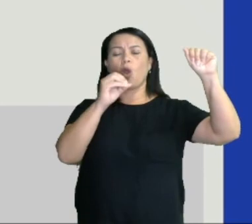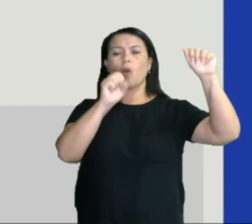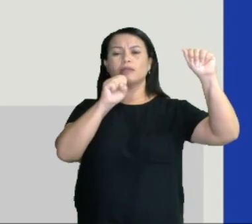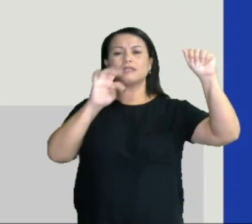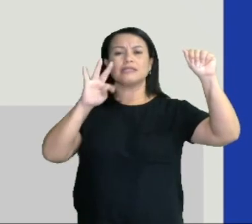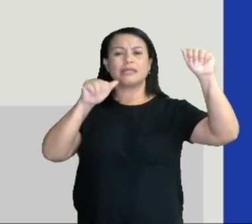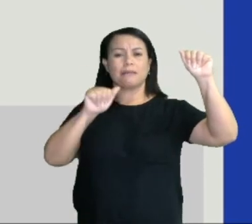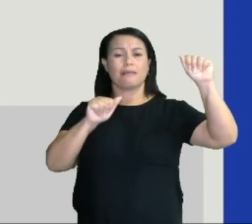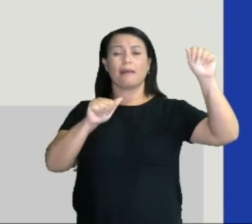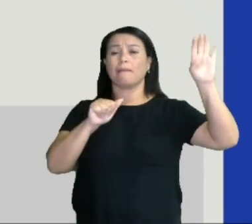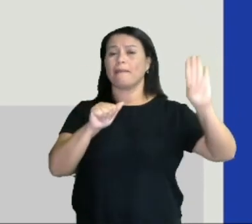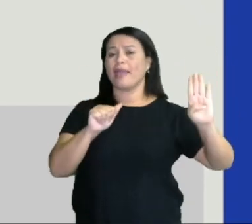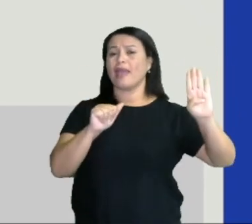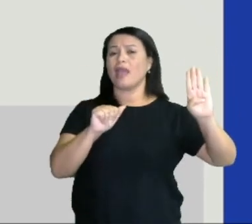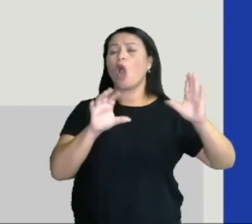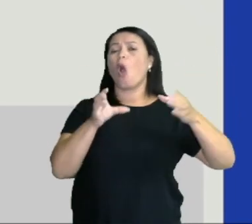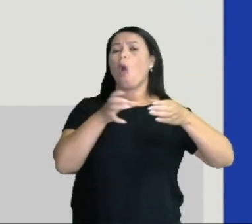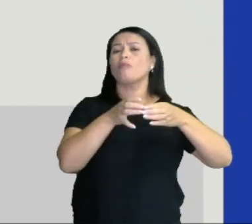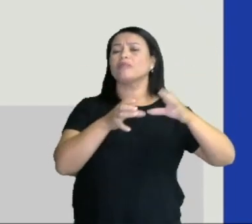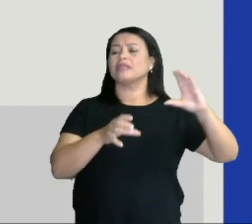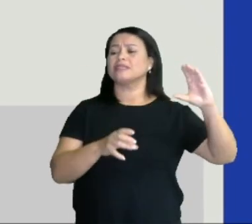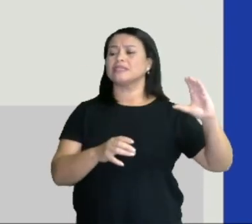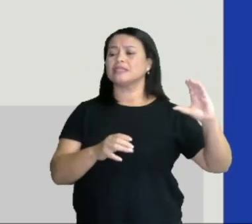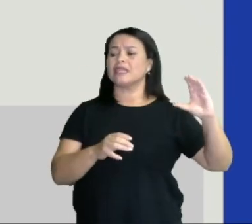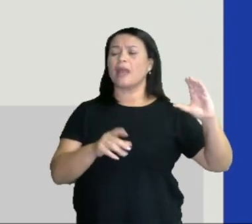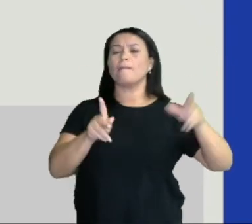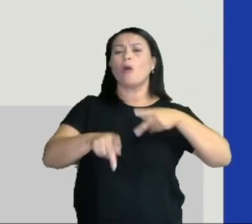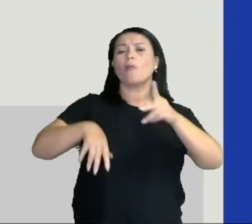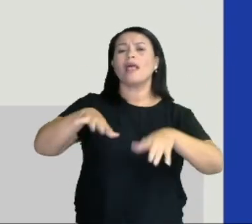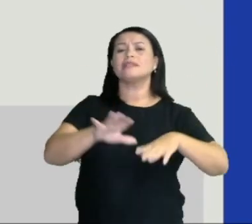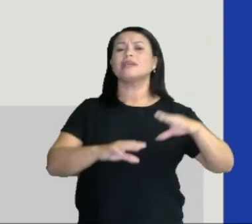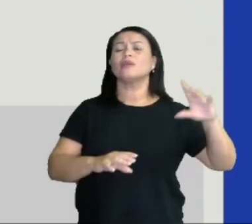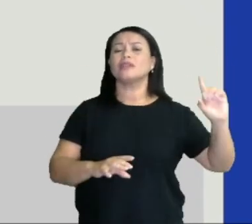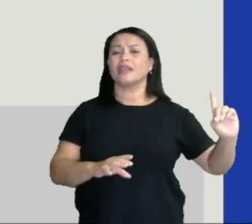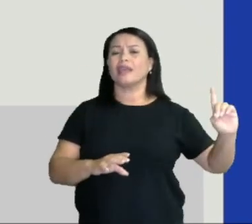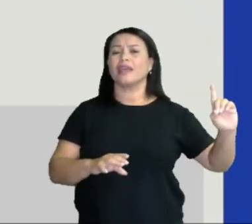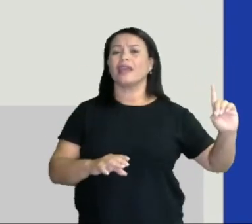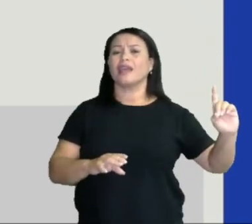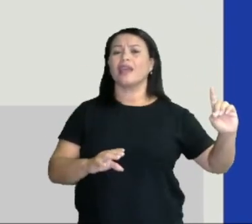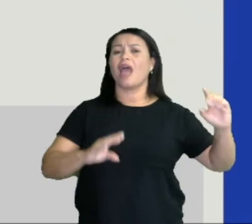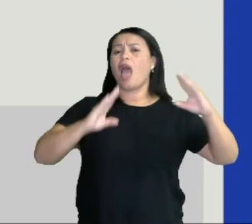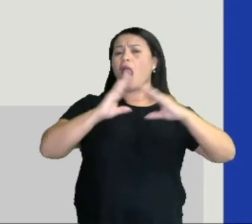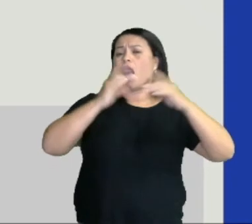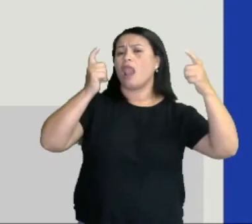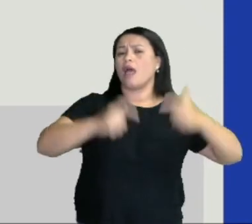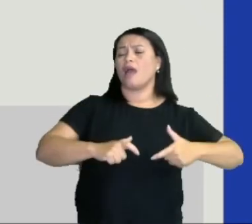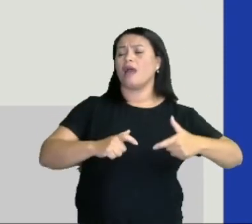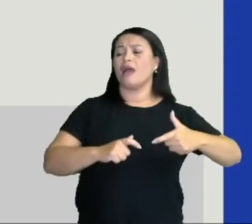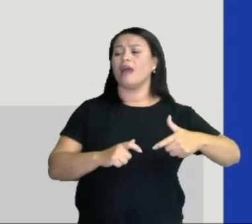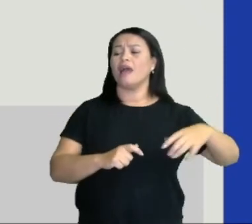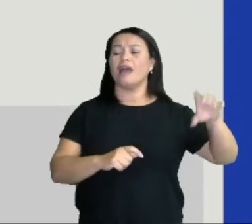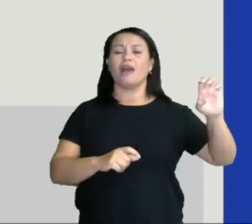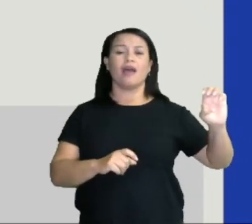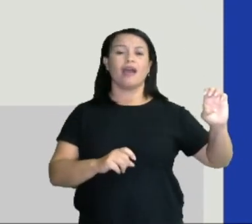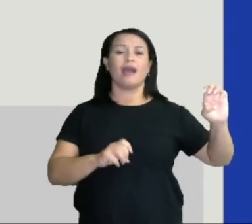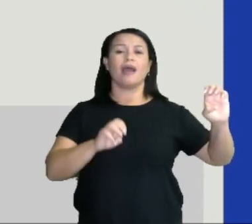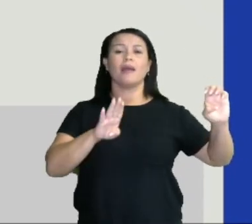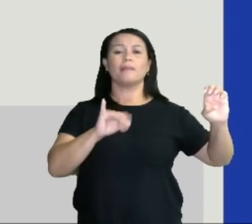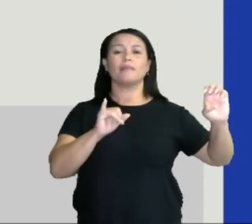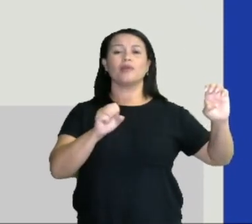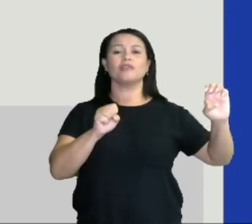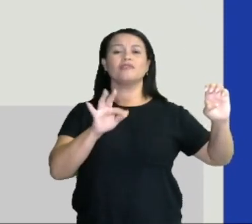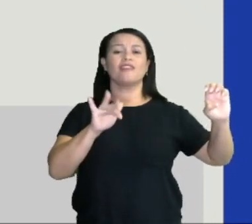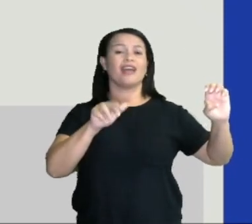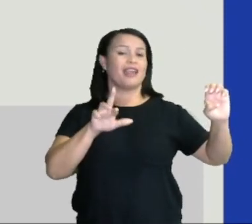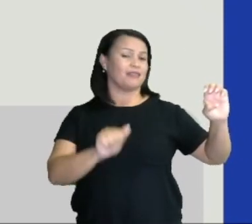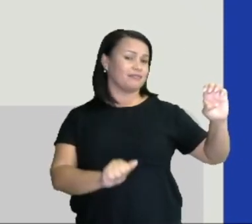B, comunidade; letra C, população; letra D, habitat; ou letra E,